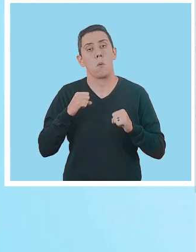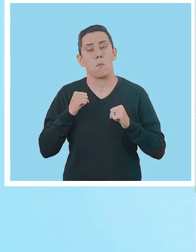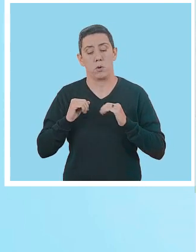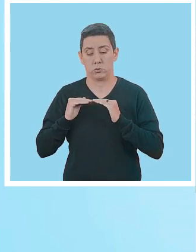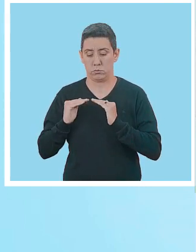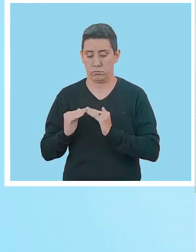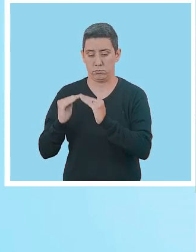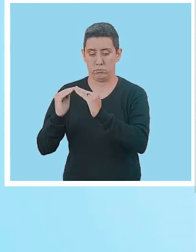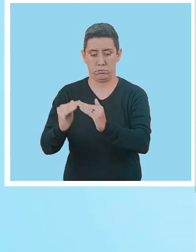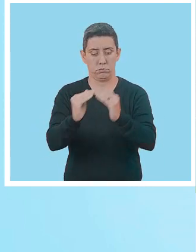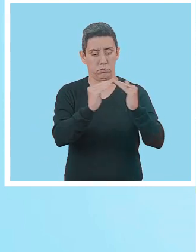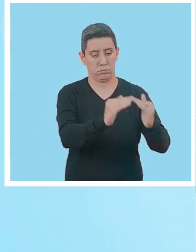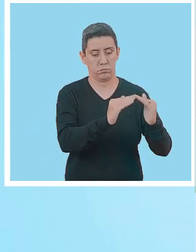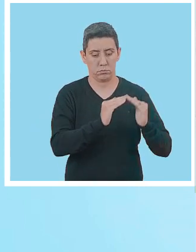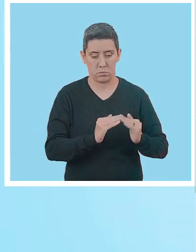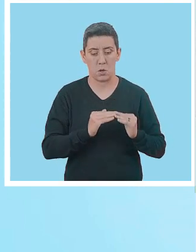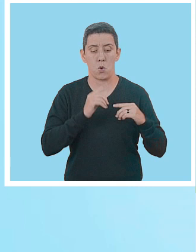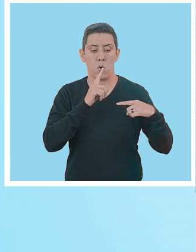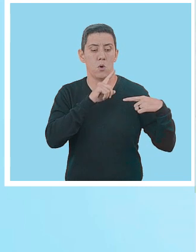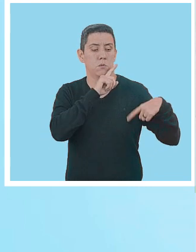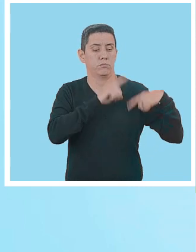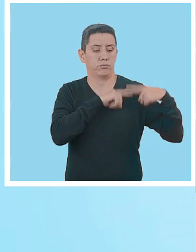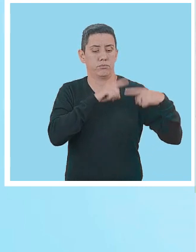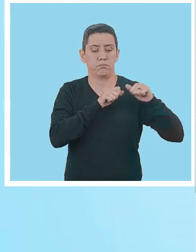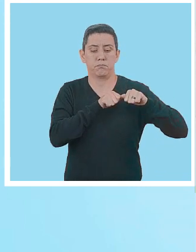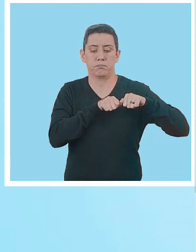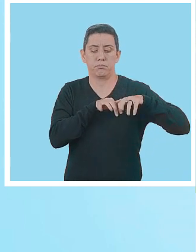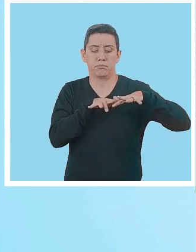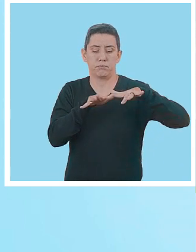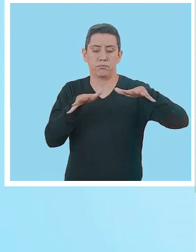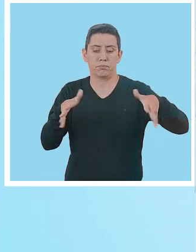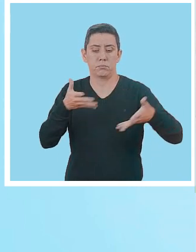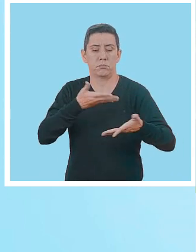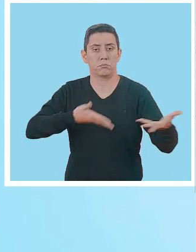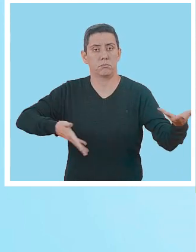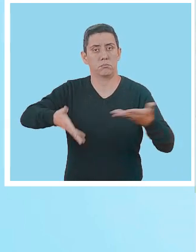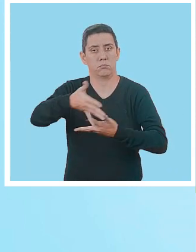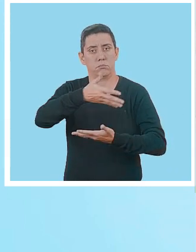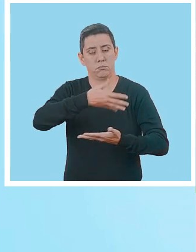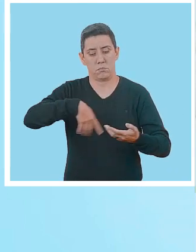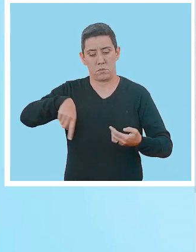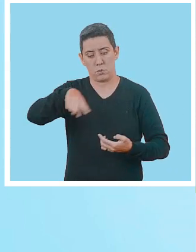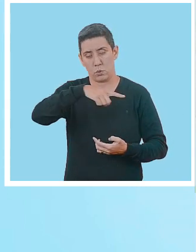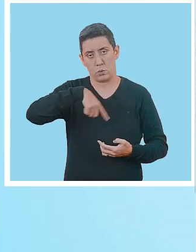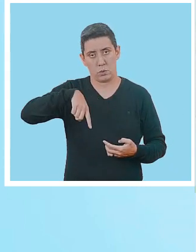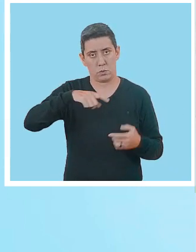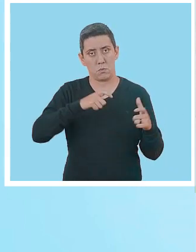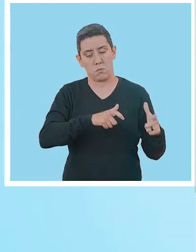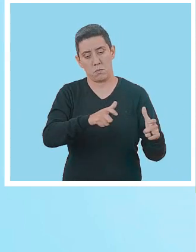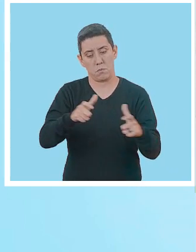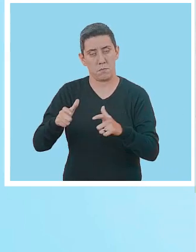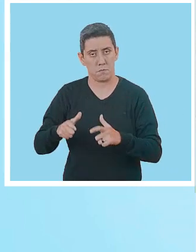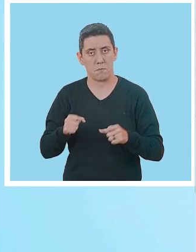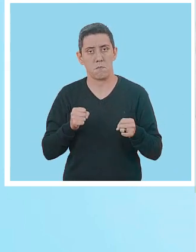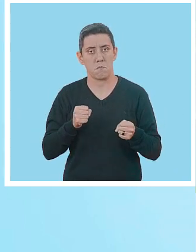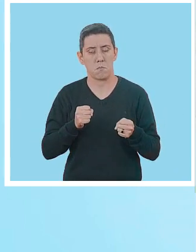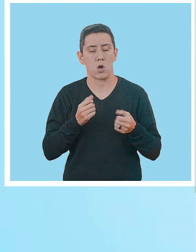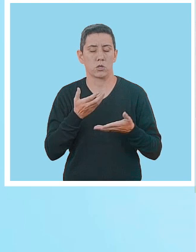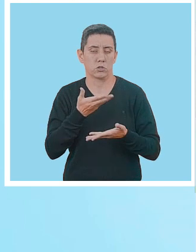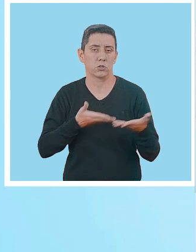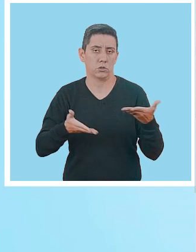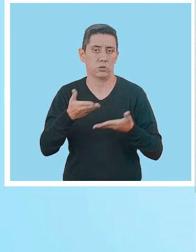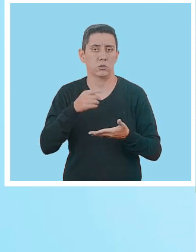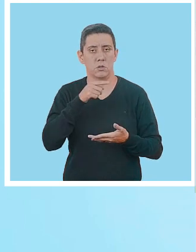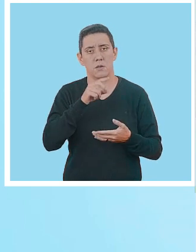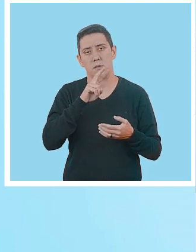essa Usina ela pode compartilhar a geração de energia dela lá gera créditos eu vou